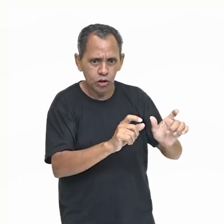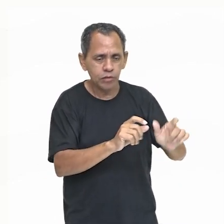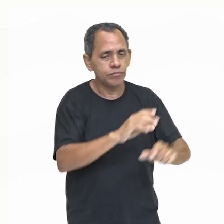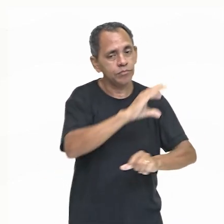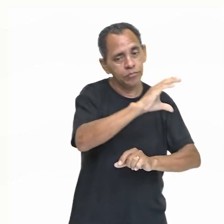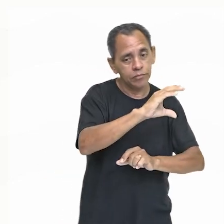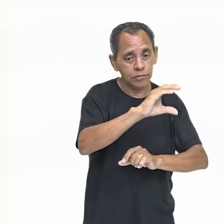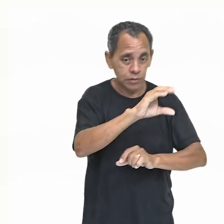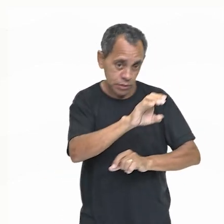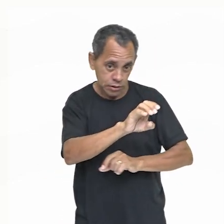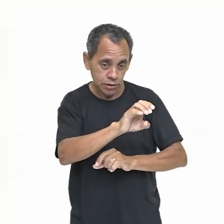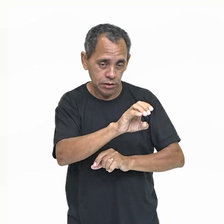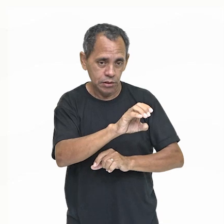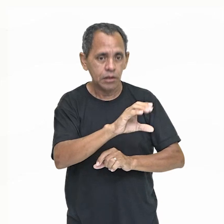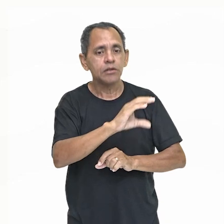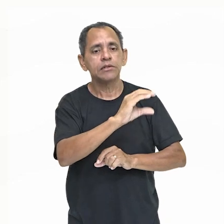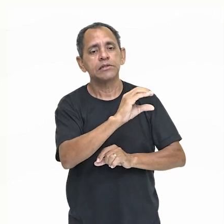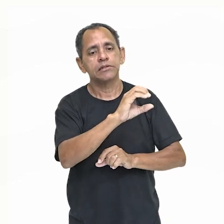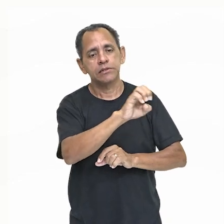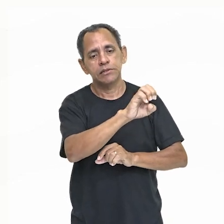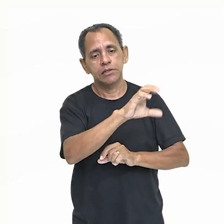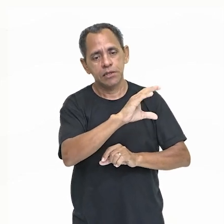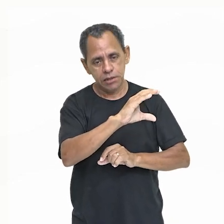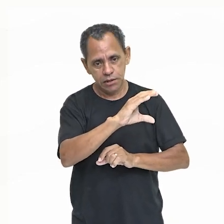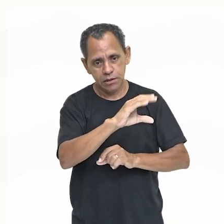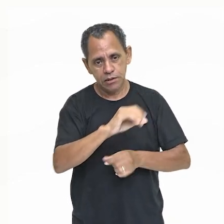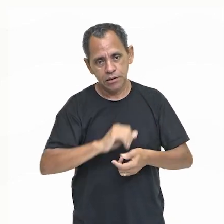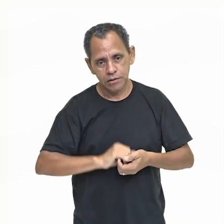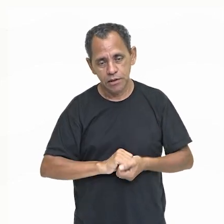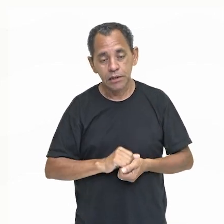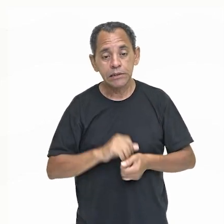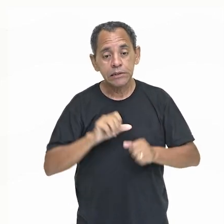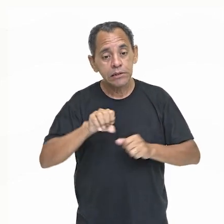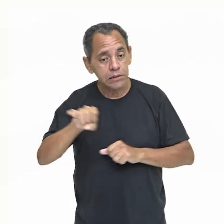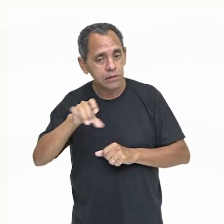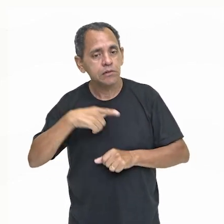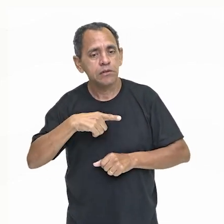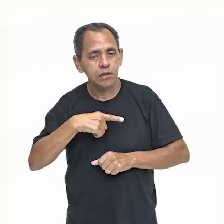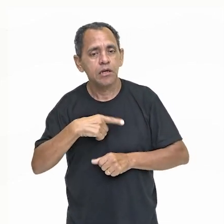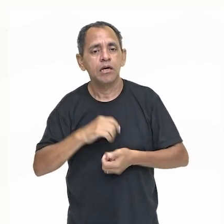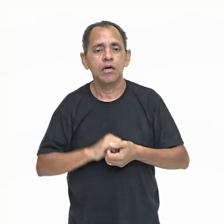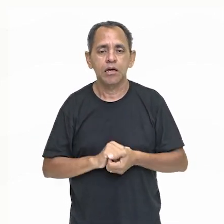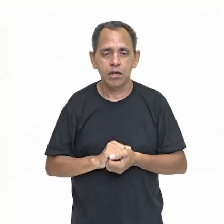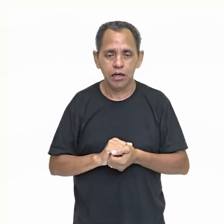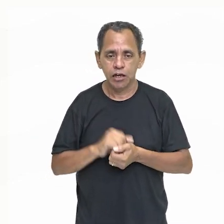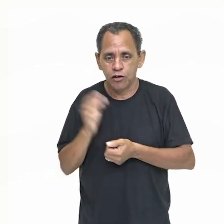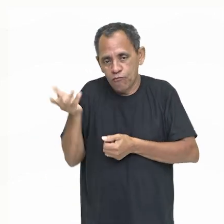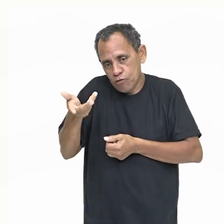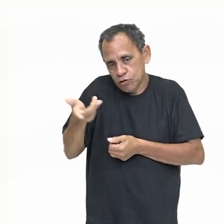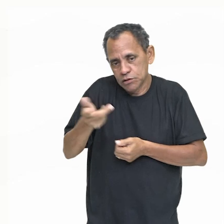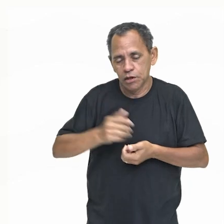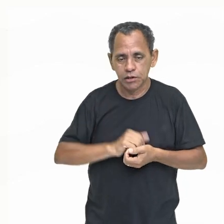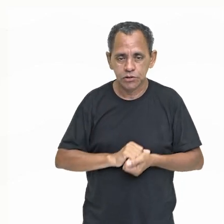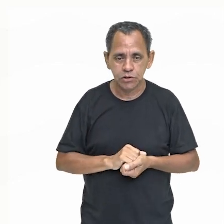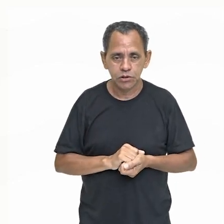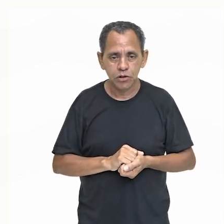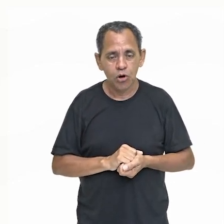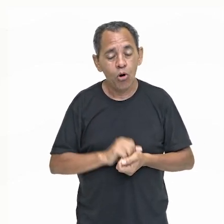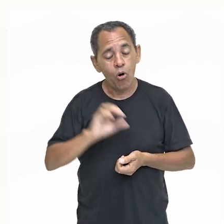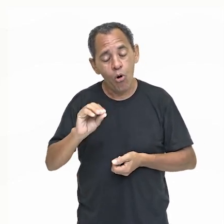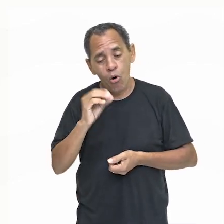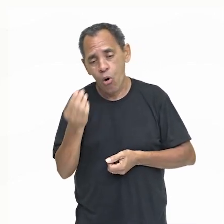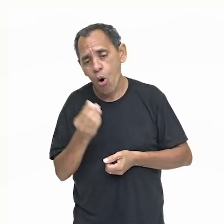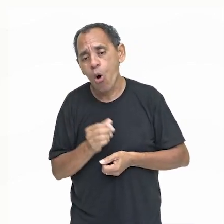possuir velocidade se o corpo não tiver velocidade ele não tem energia cinética Então veja aqui no nosso esquema na